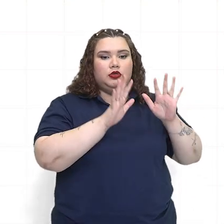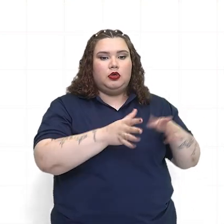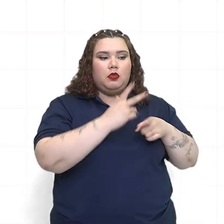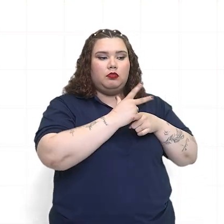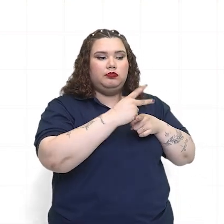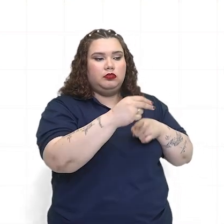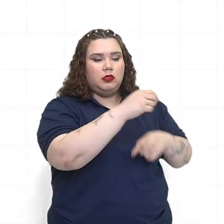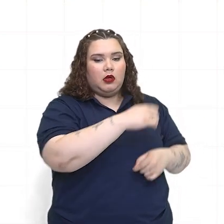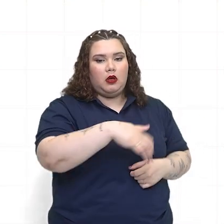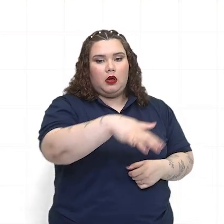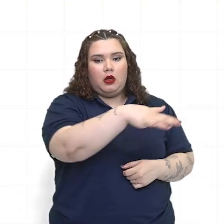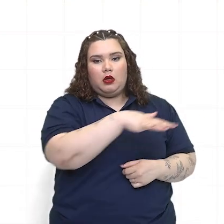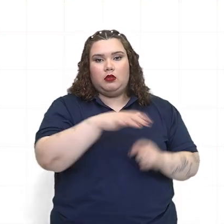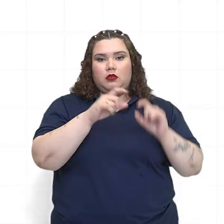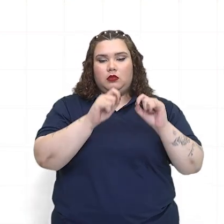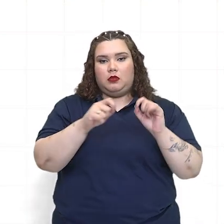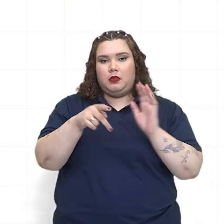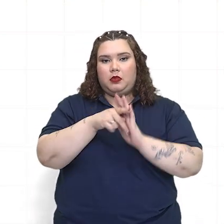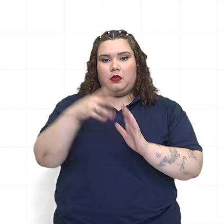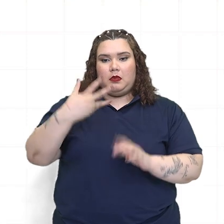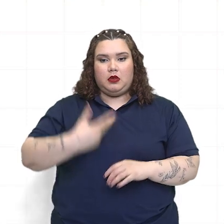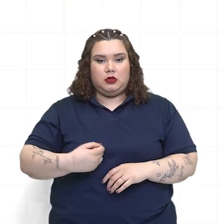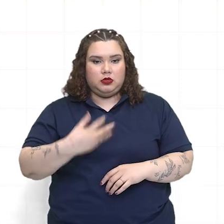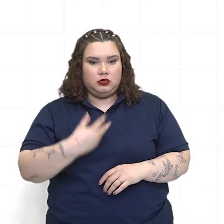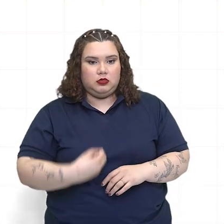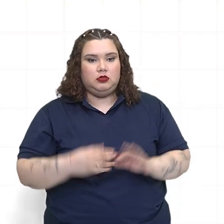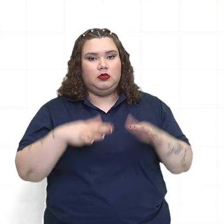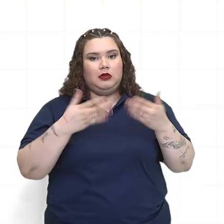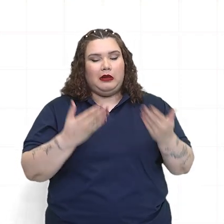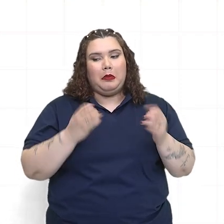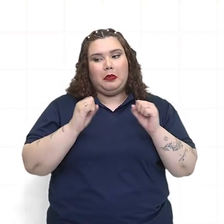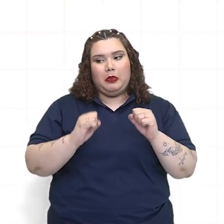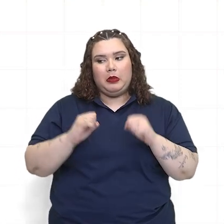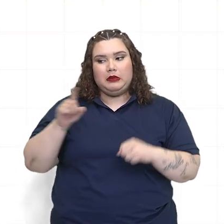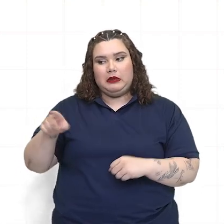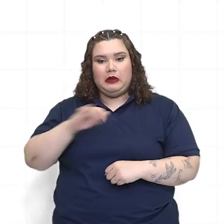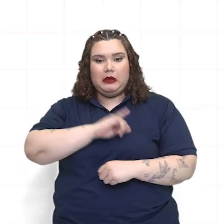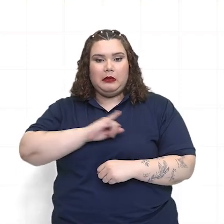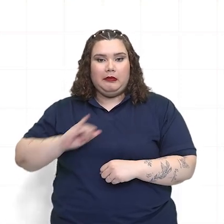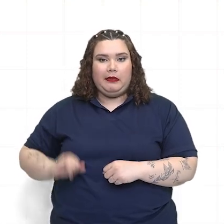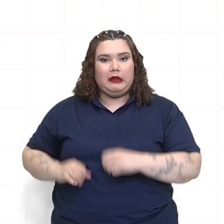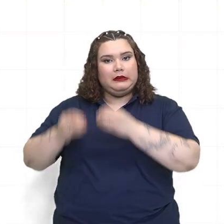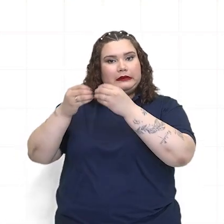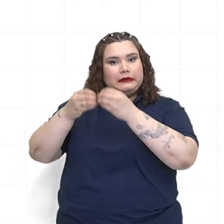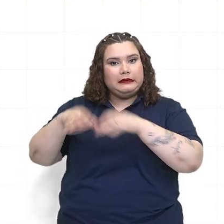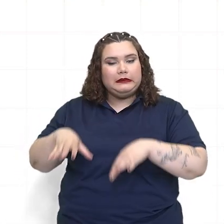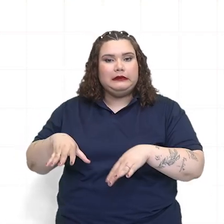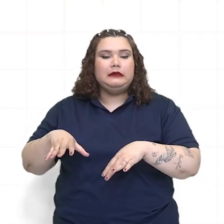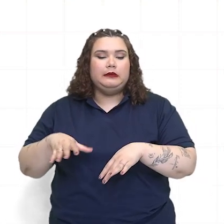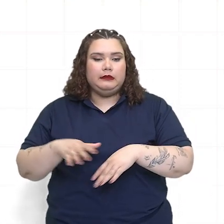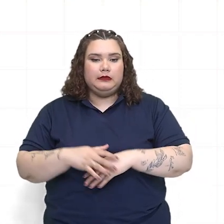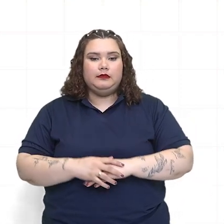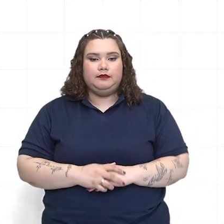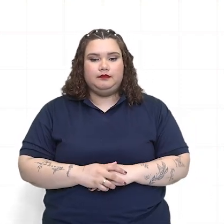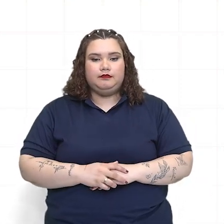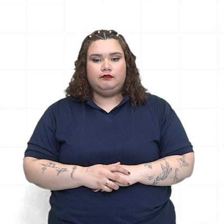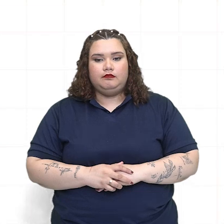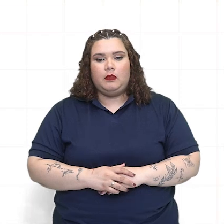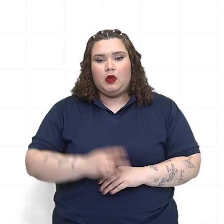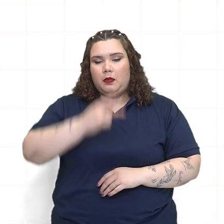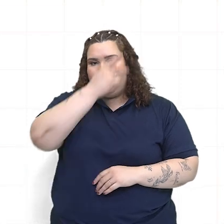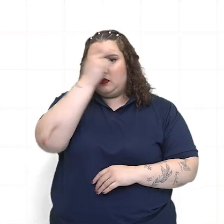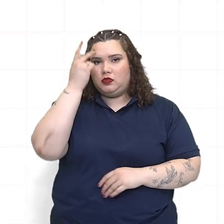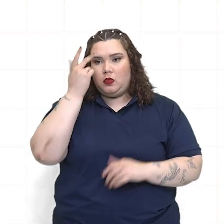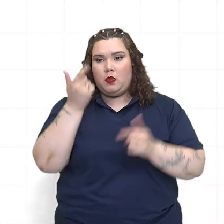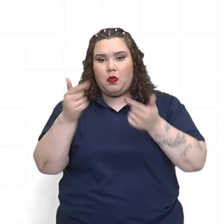já haviam conquistado a região da Palestina, colocando em risco o Império Bizantino.